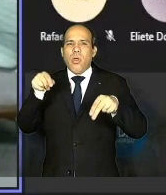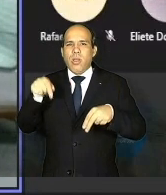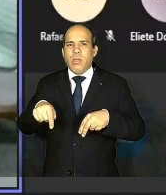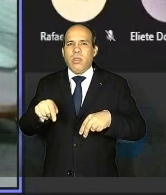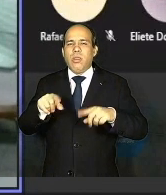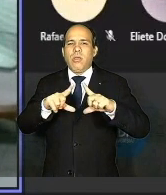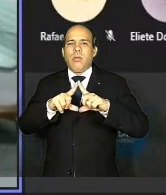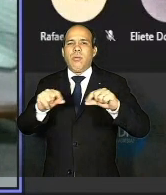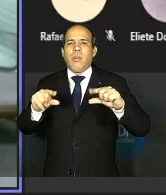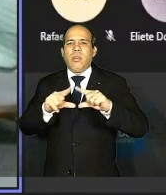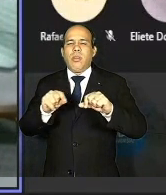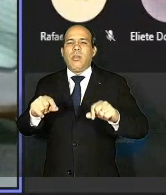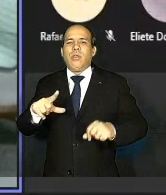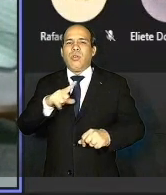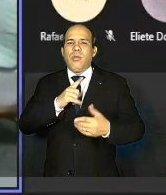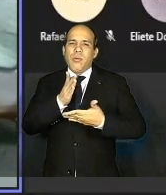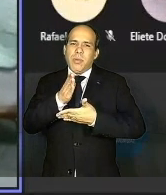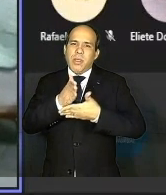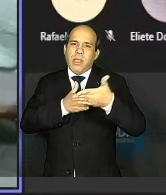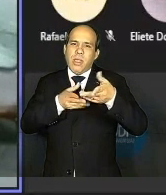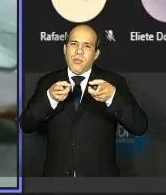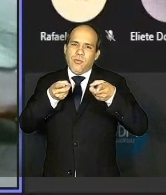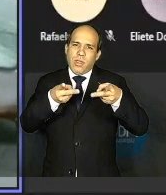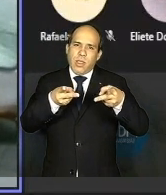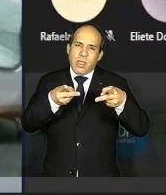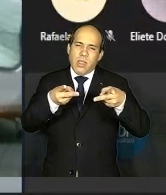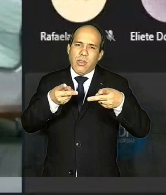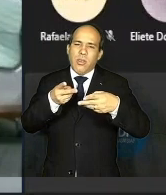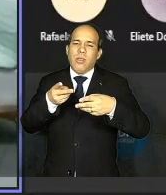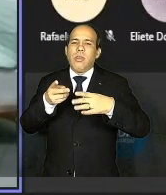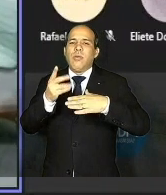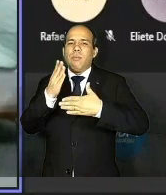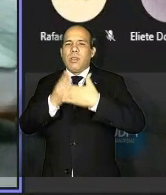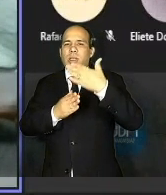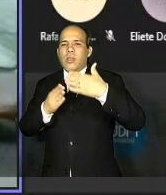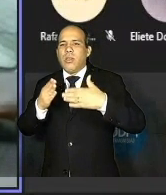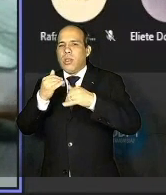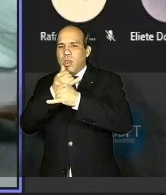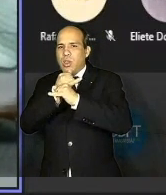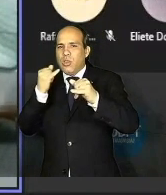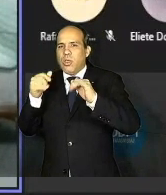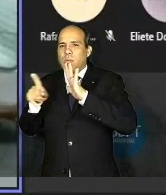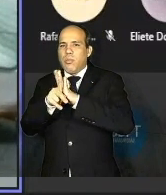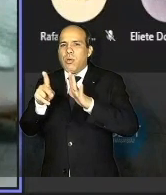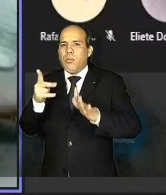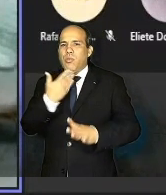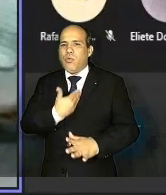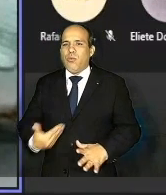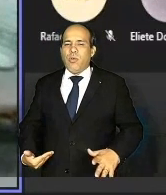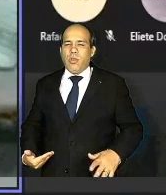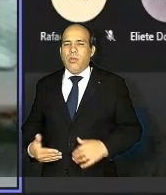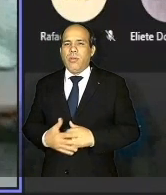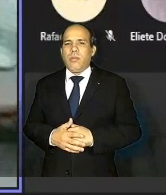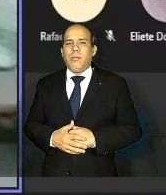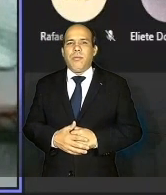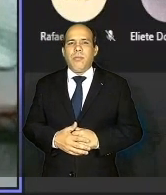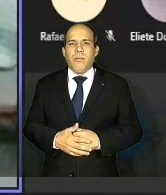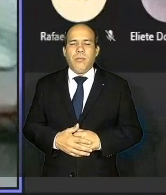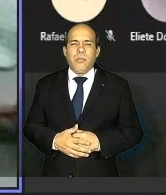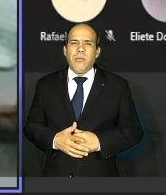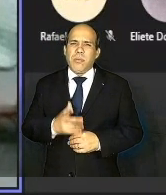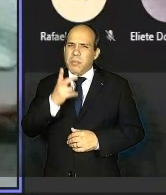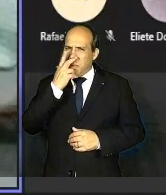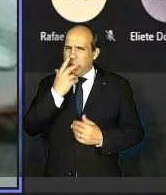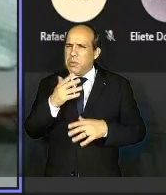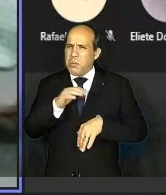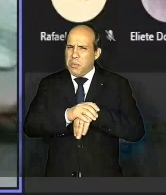também deve ter acontecido mais ou menos igual em Brasília, né? Houve uma parte ficou com a iluminação pública, né? E outra parte ficou... Eu não sei, mas o fato é